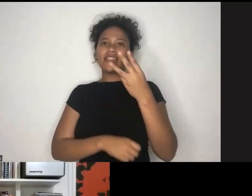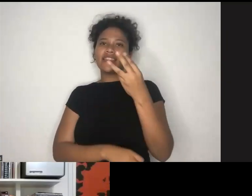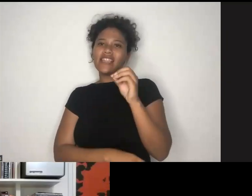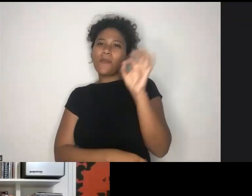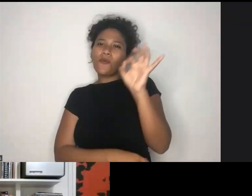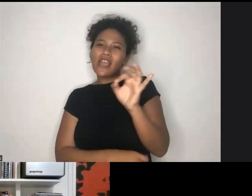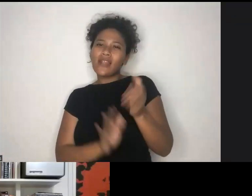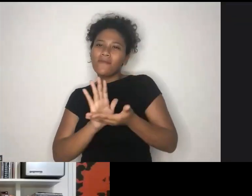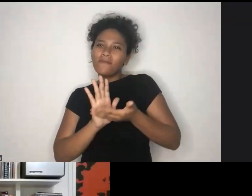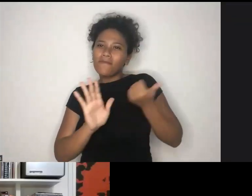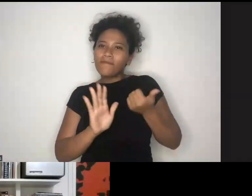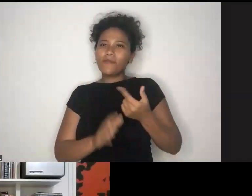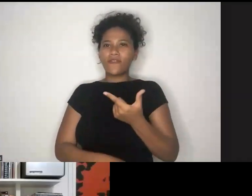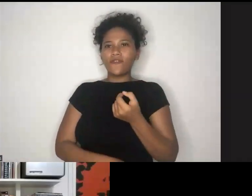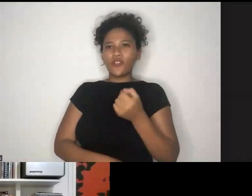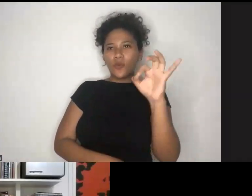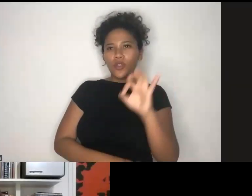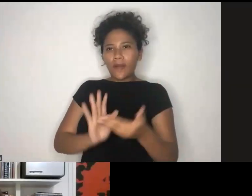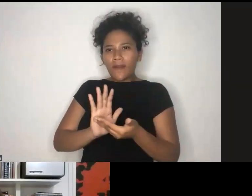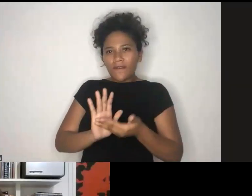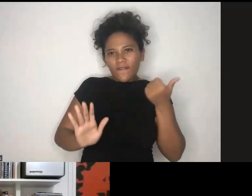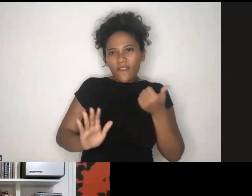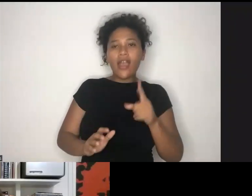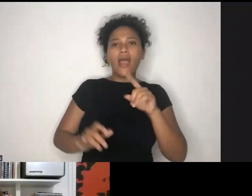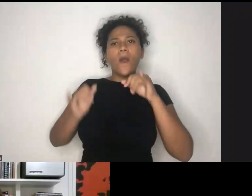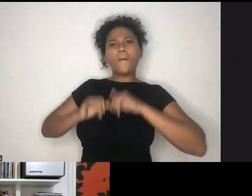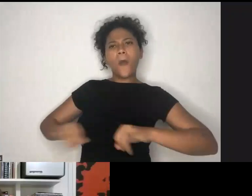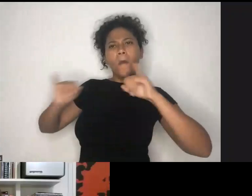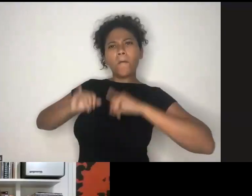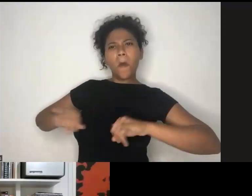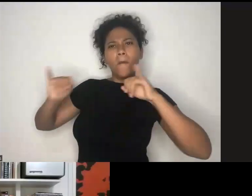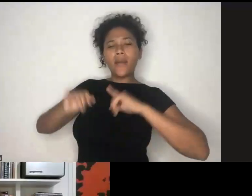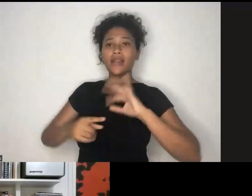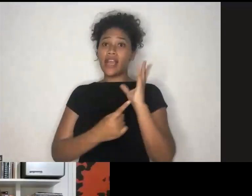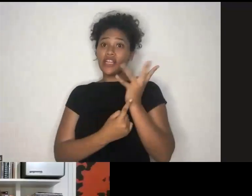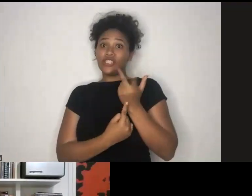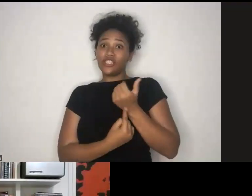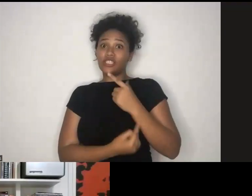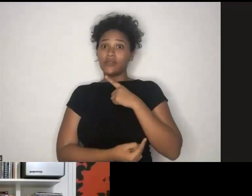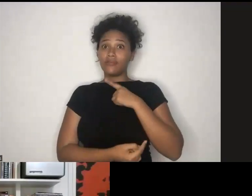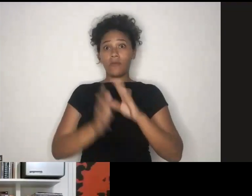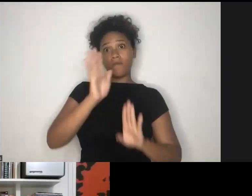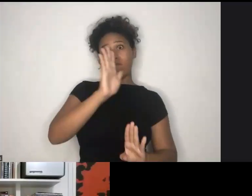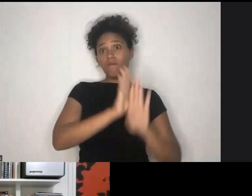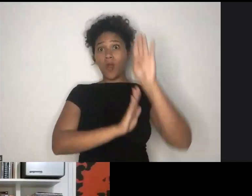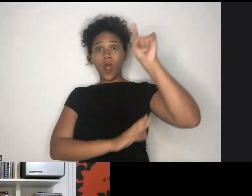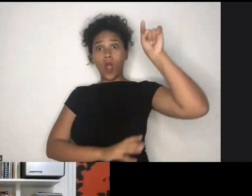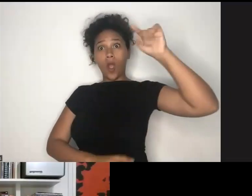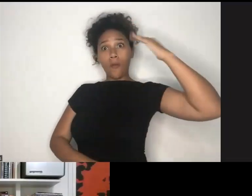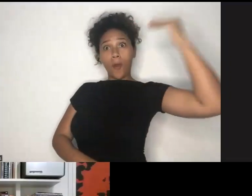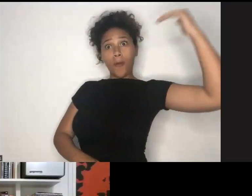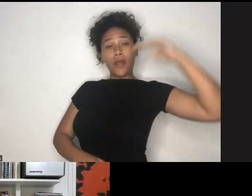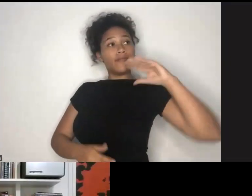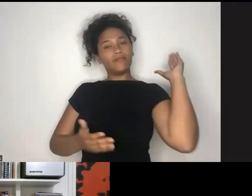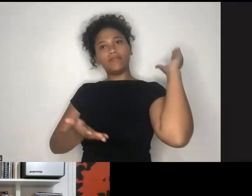20 de marchas que levam artistas ao topo para investir